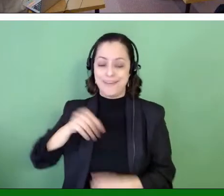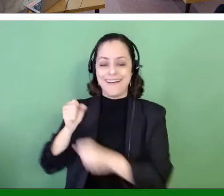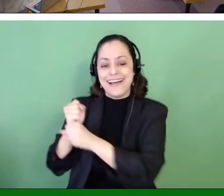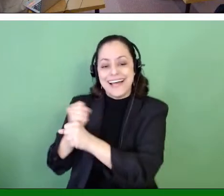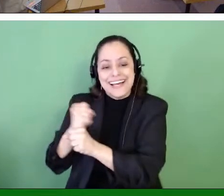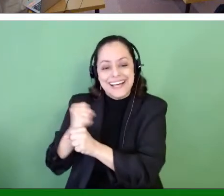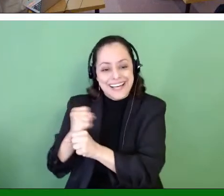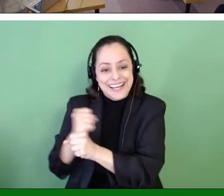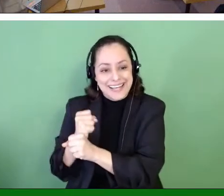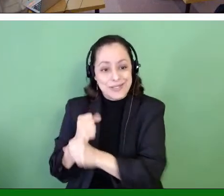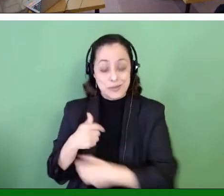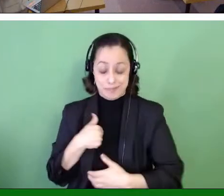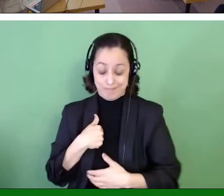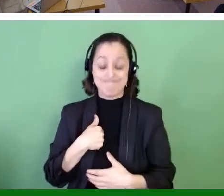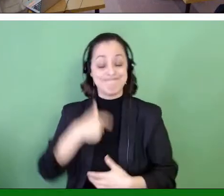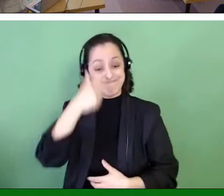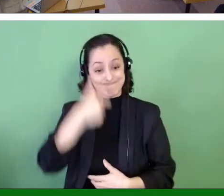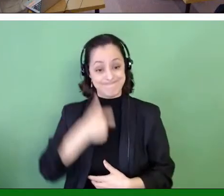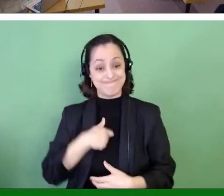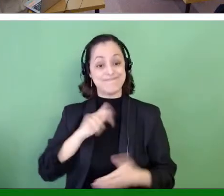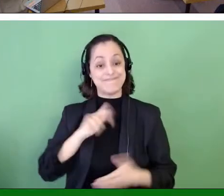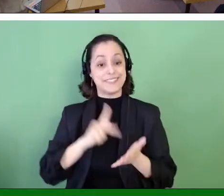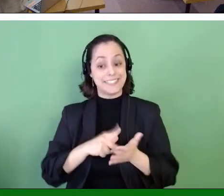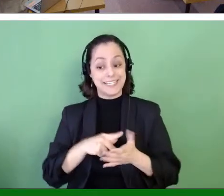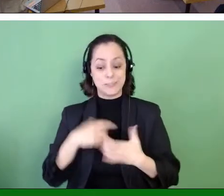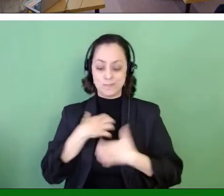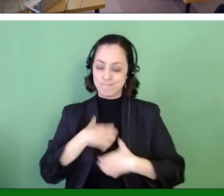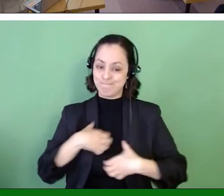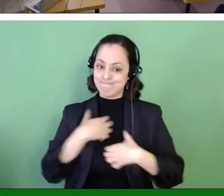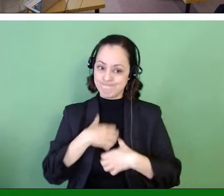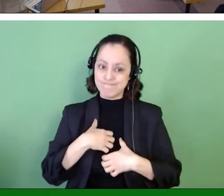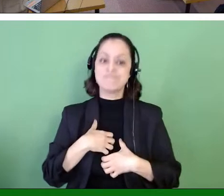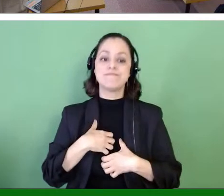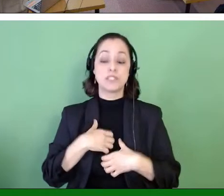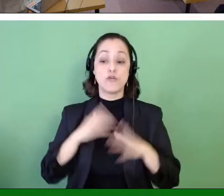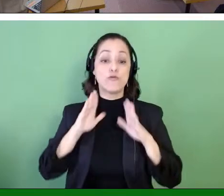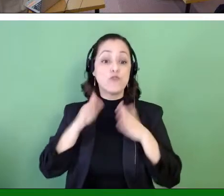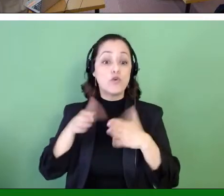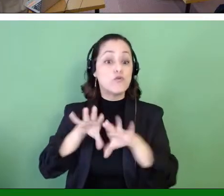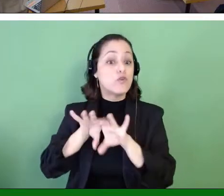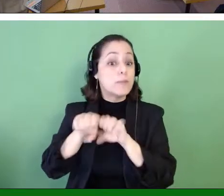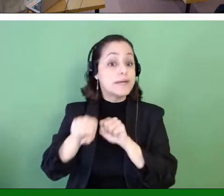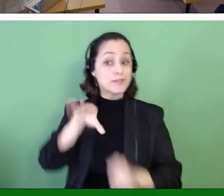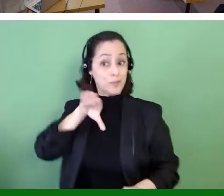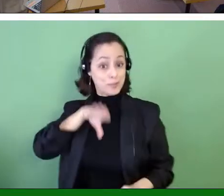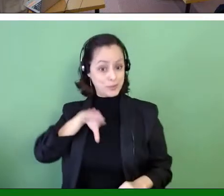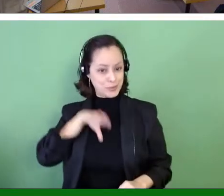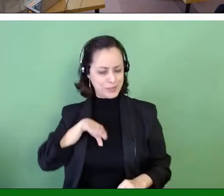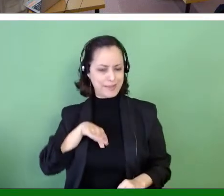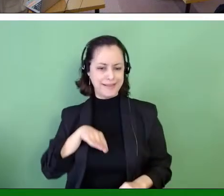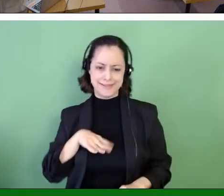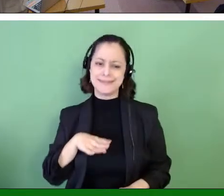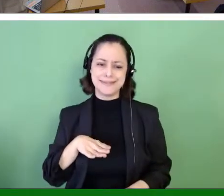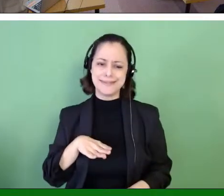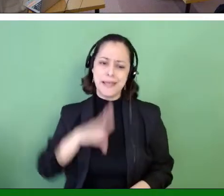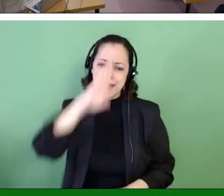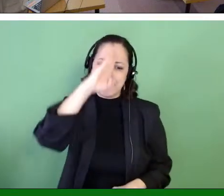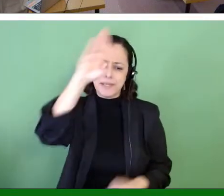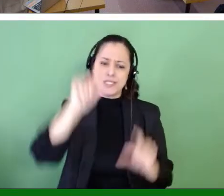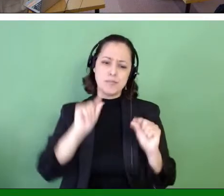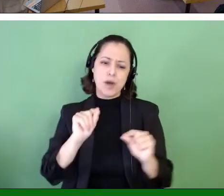é uma angústia minha, bem pessoal mesmo, essa formação, mesmo da escola básica, né, quando eu digo que os alunos chegam sem o